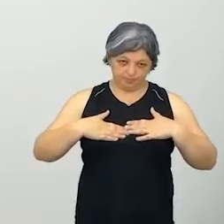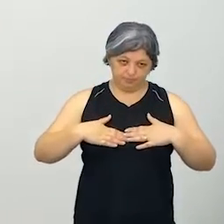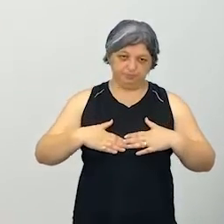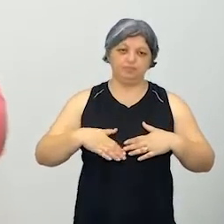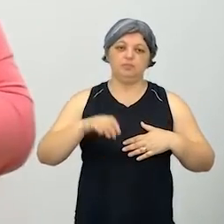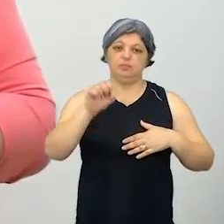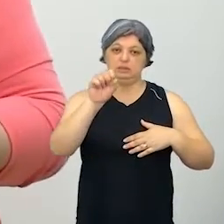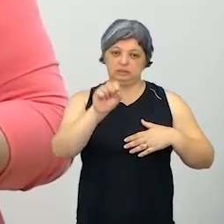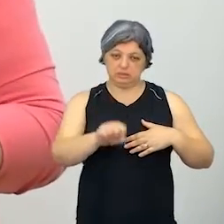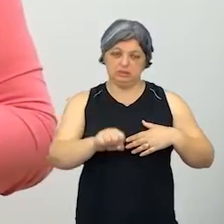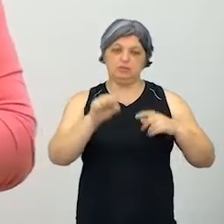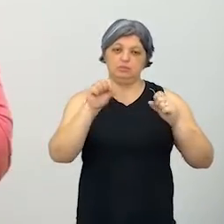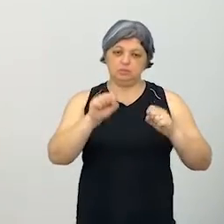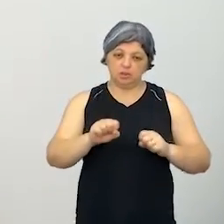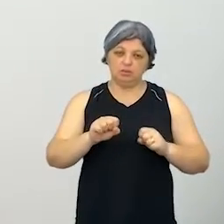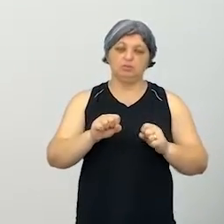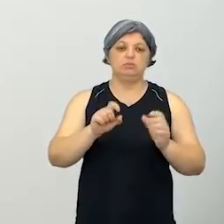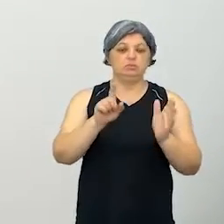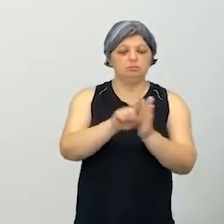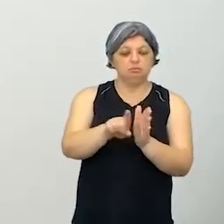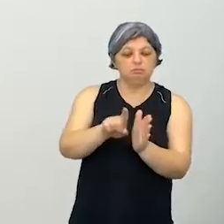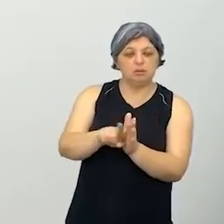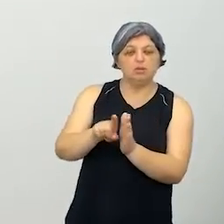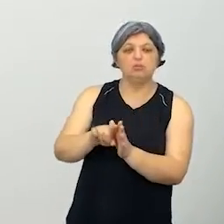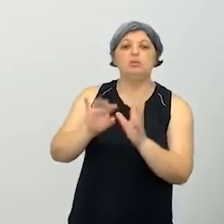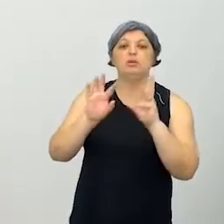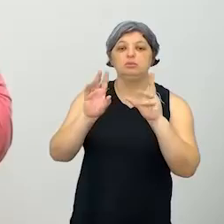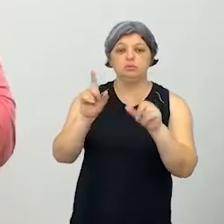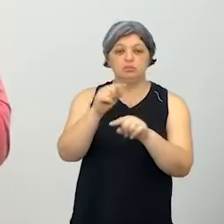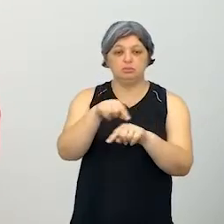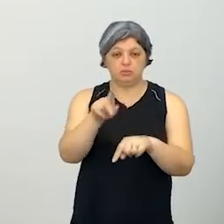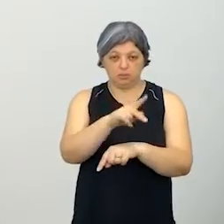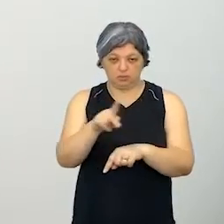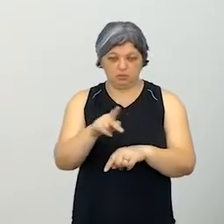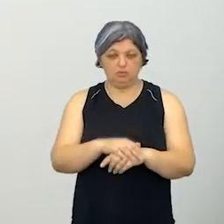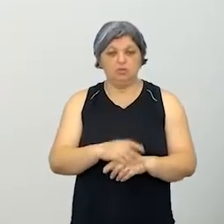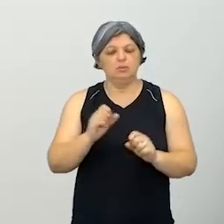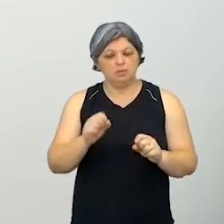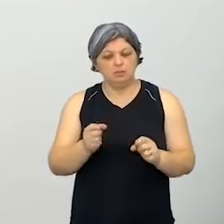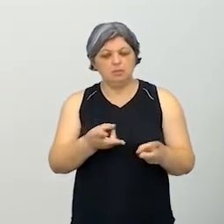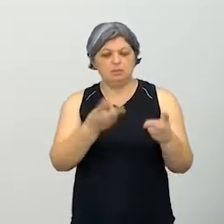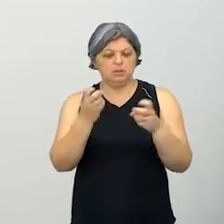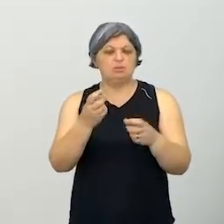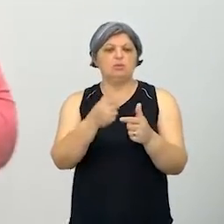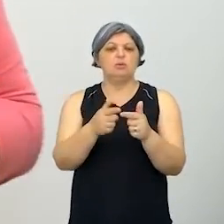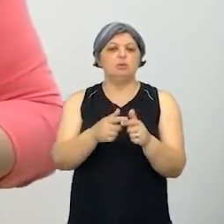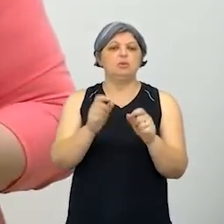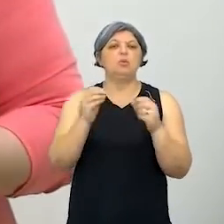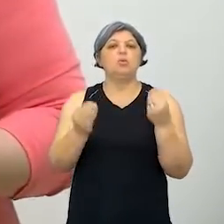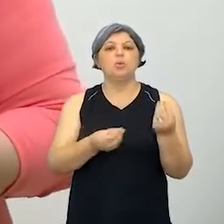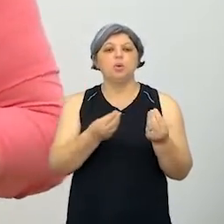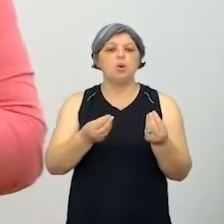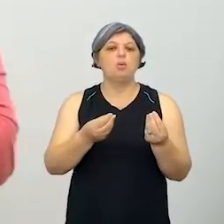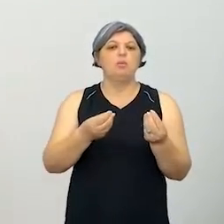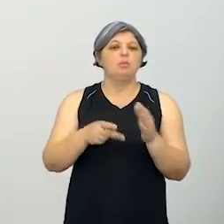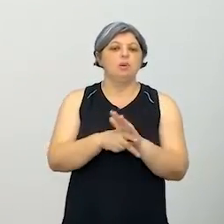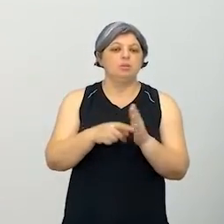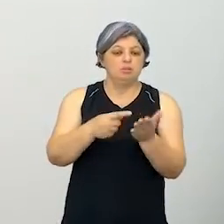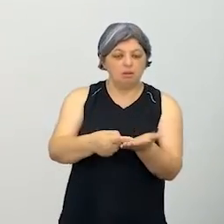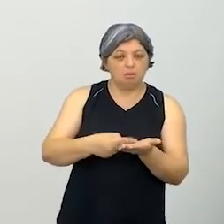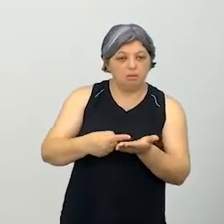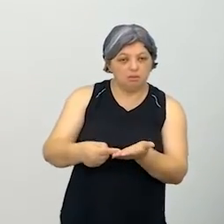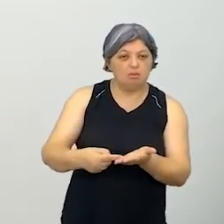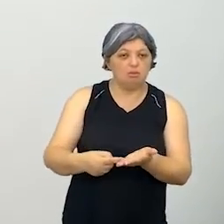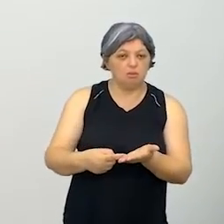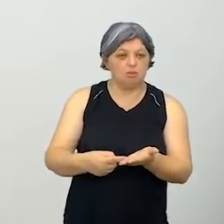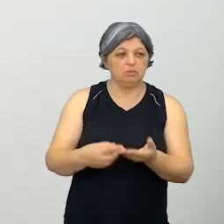sim podemos fazer todas essas perguntas que vocês trouxeram. Vamos identificar o problema, como a gente pode chegar num acordo e aí